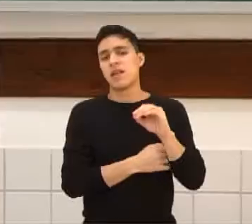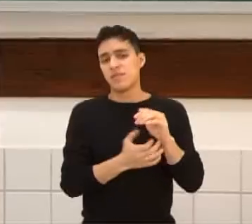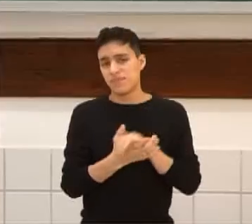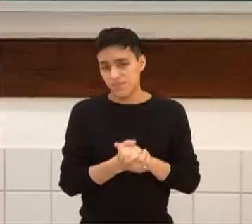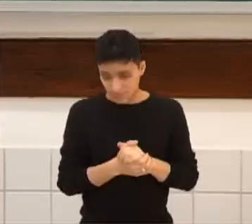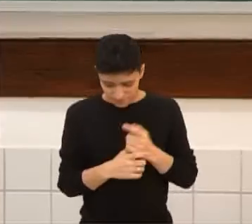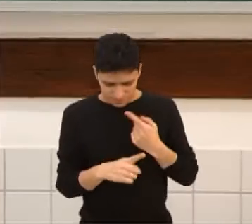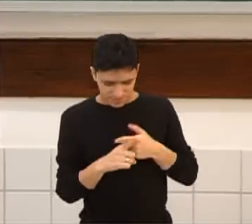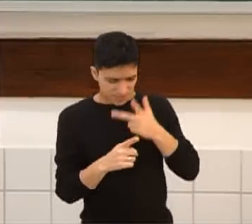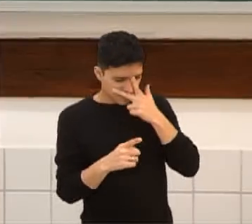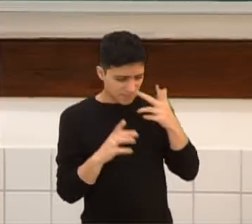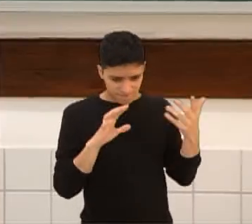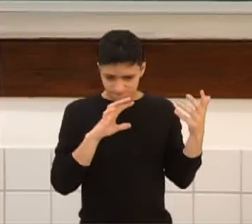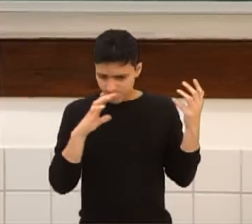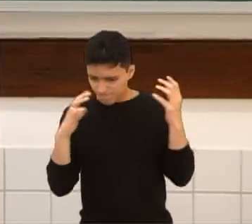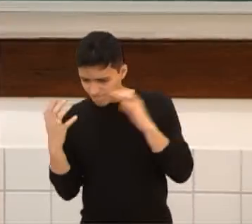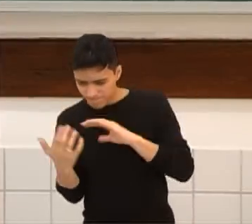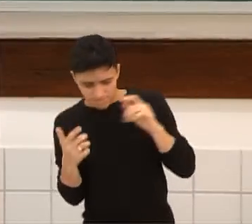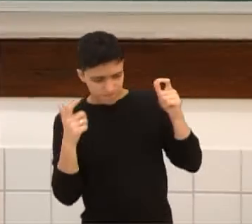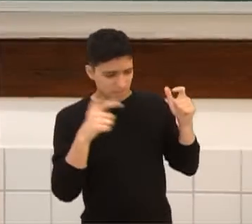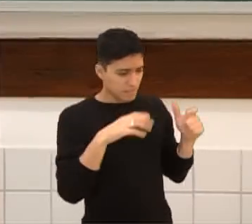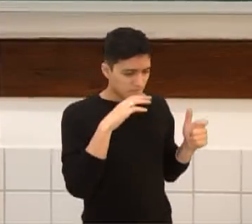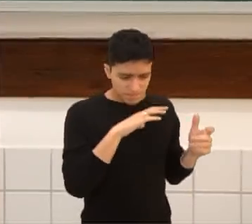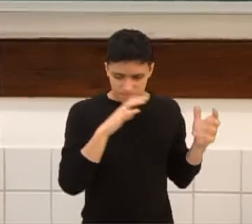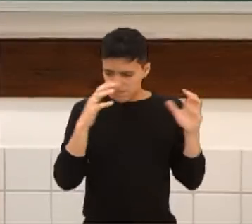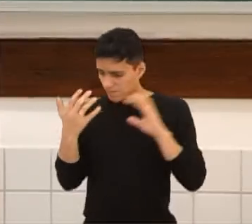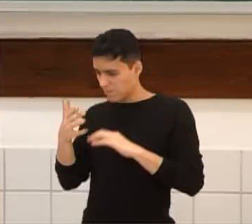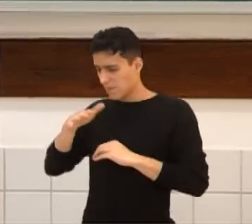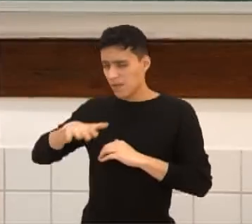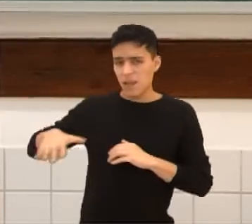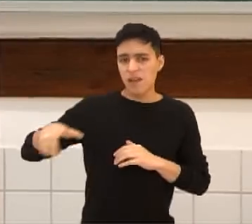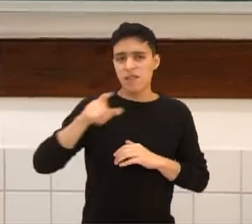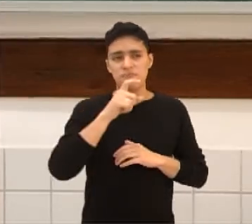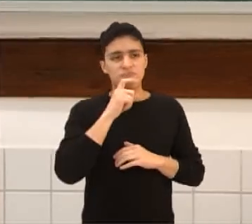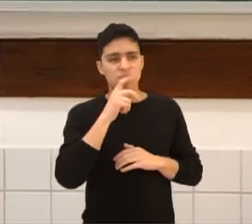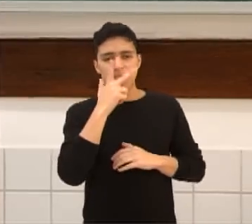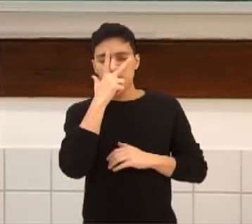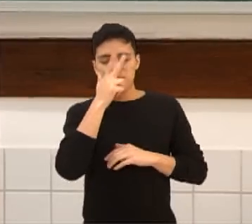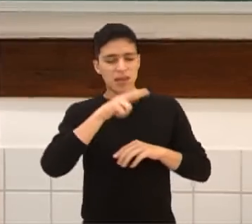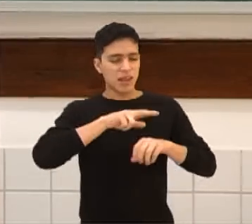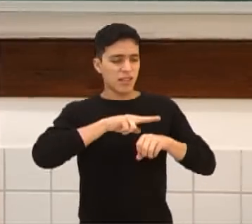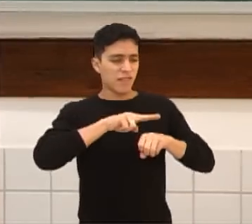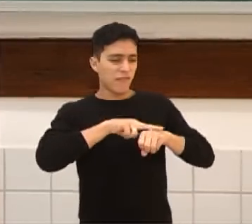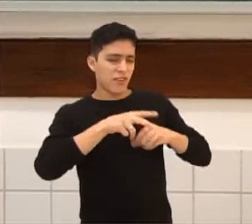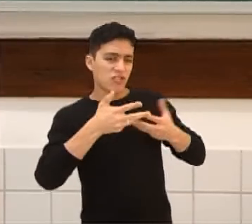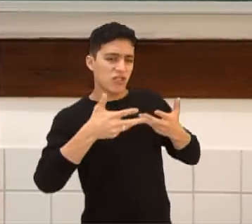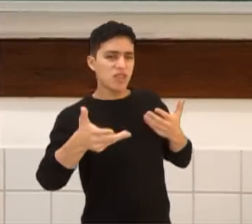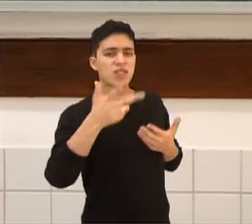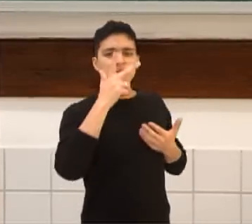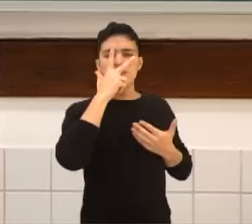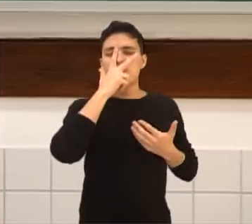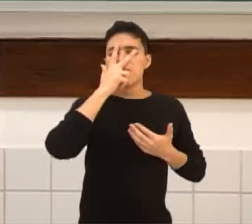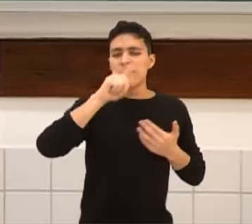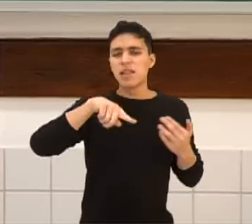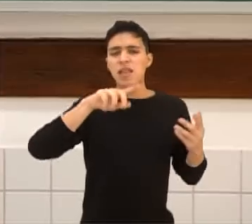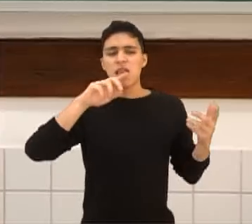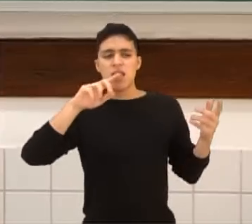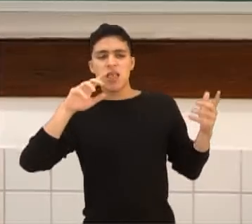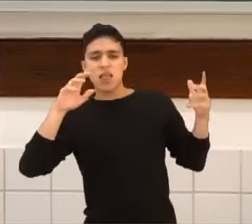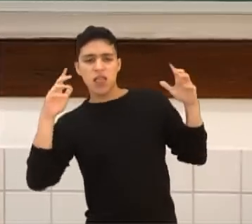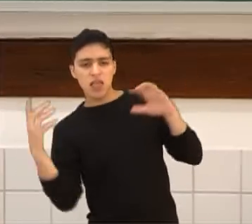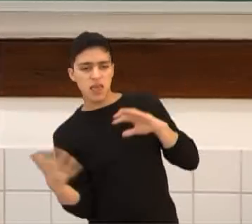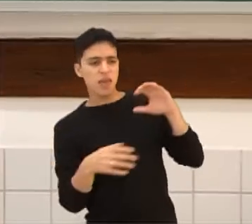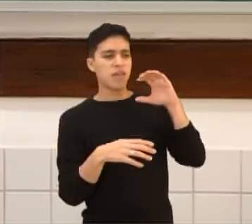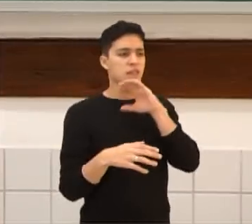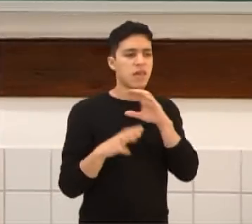uma transição entre a área quente e a área fria. Então a vegetação, ela apresenta o quê? Justamente essa transição entre